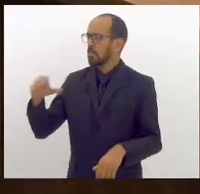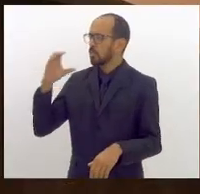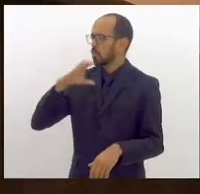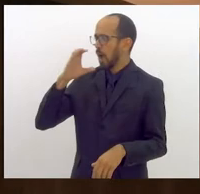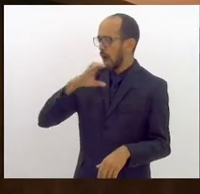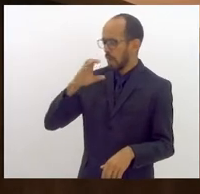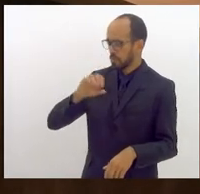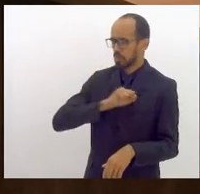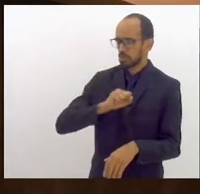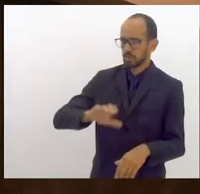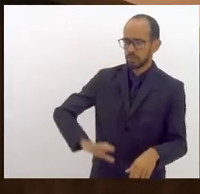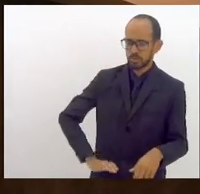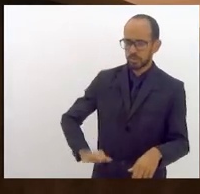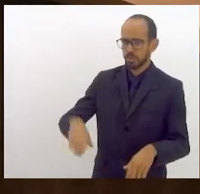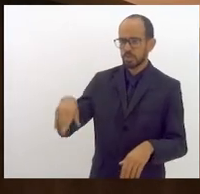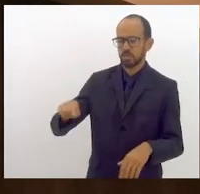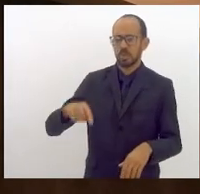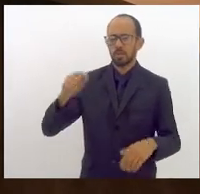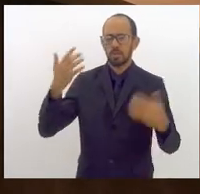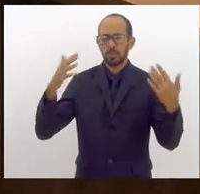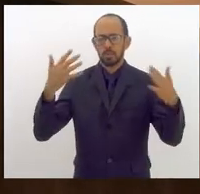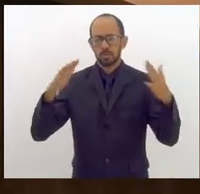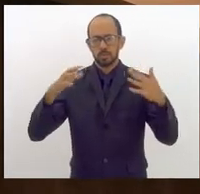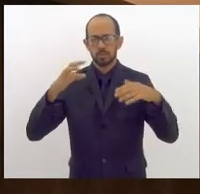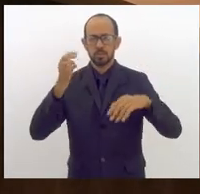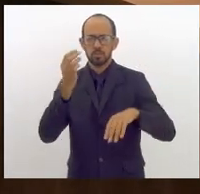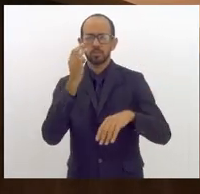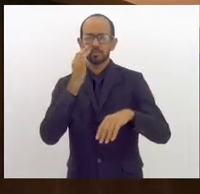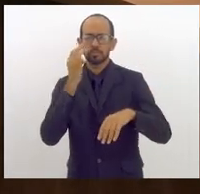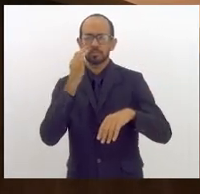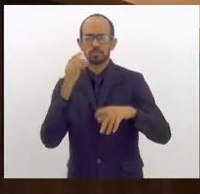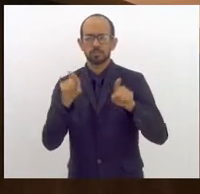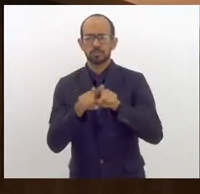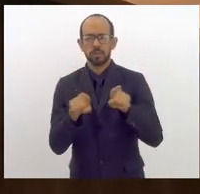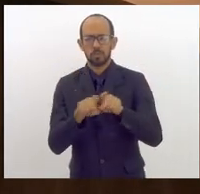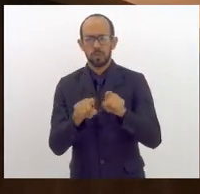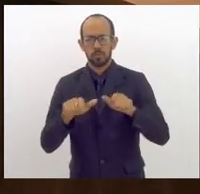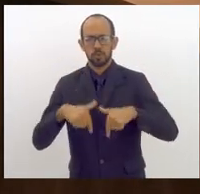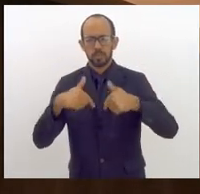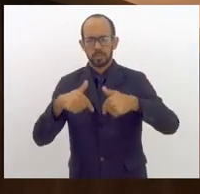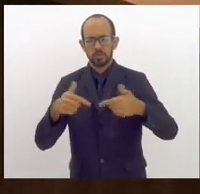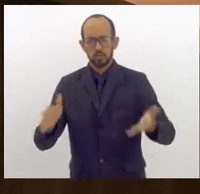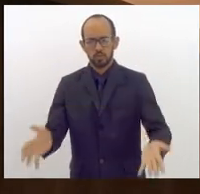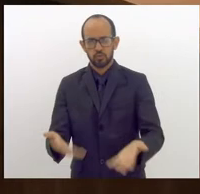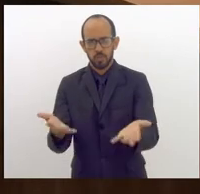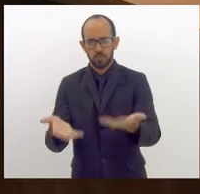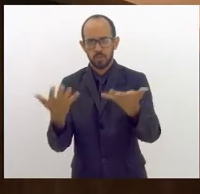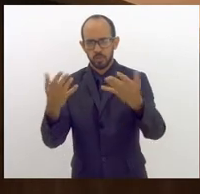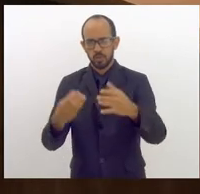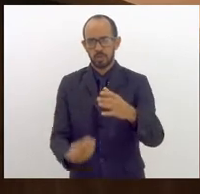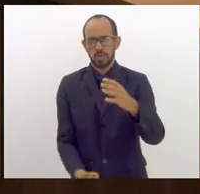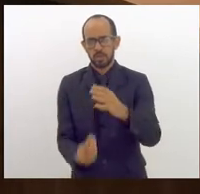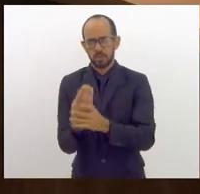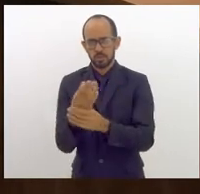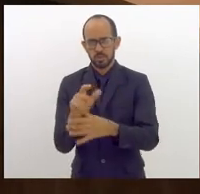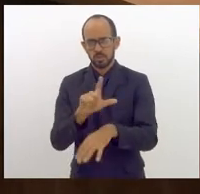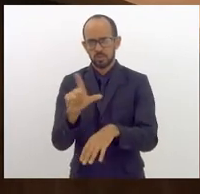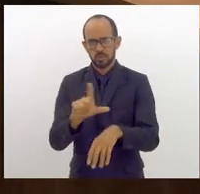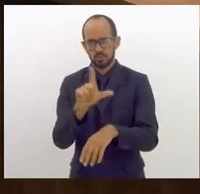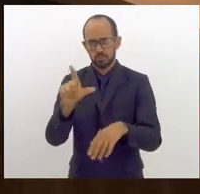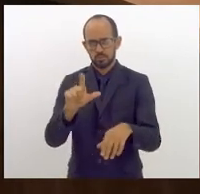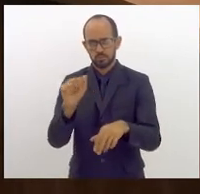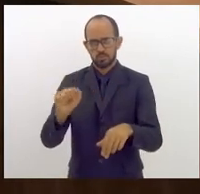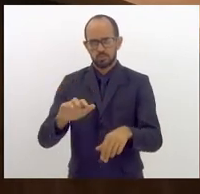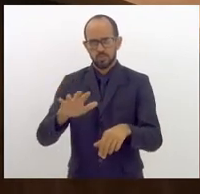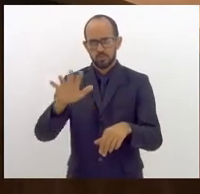para parabenizar o deputado Valdete Carneiro também por essa iniciativa de fomento a produção literária das